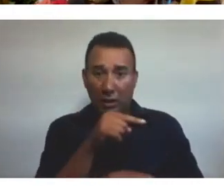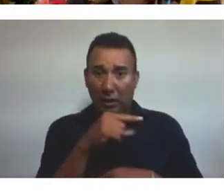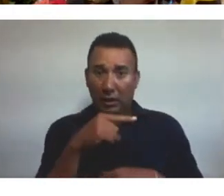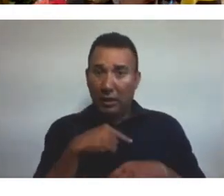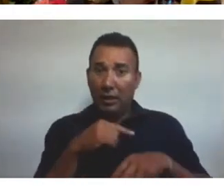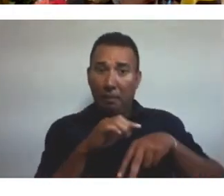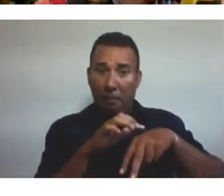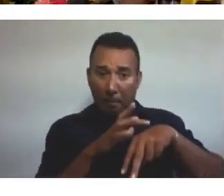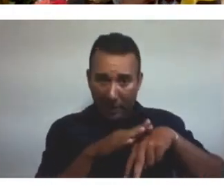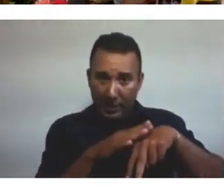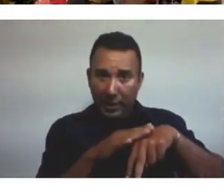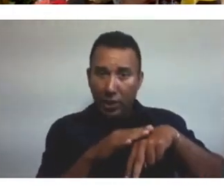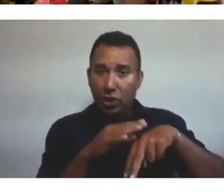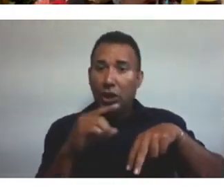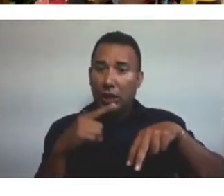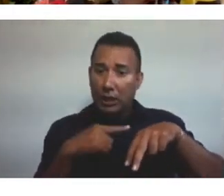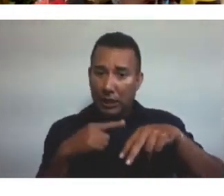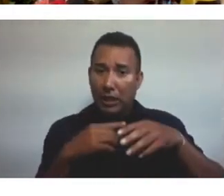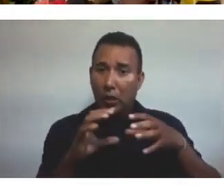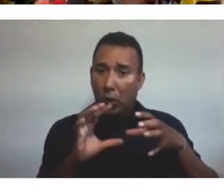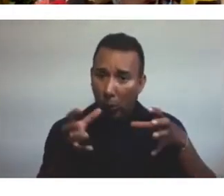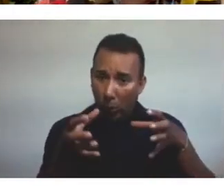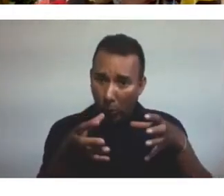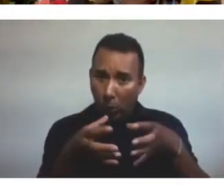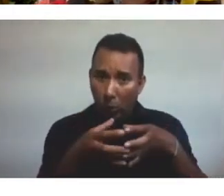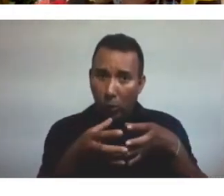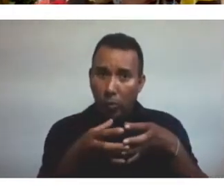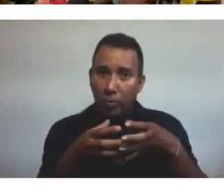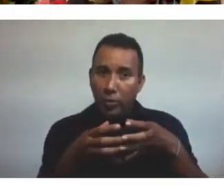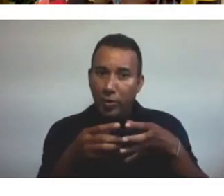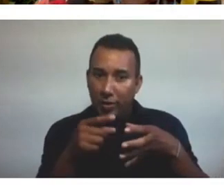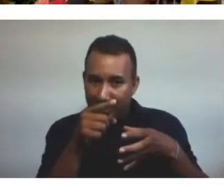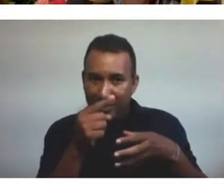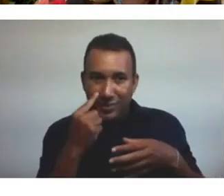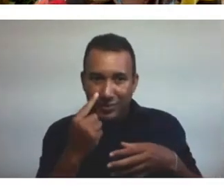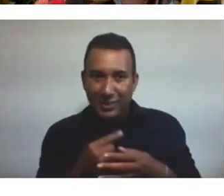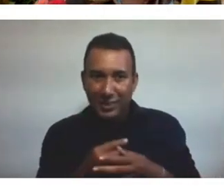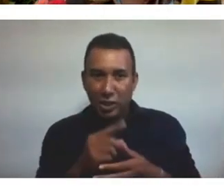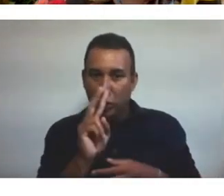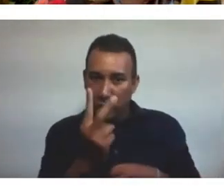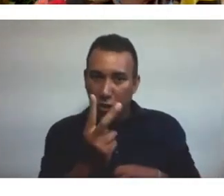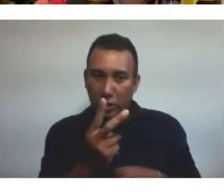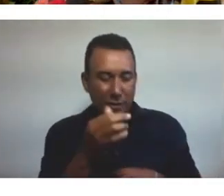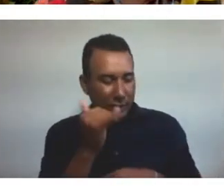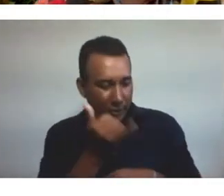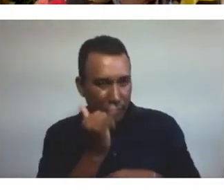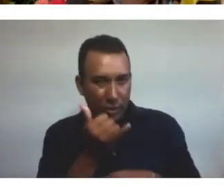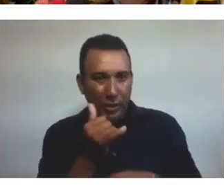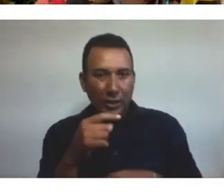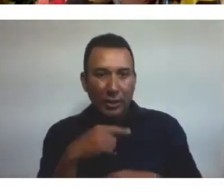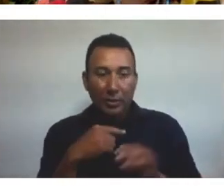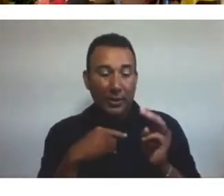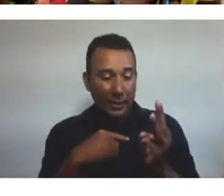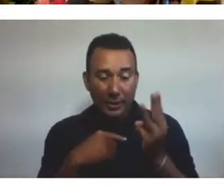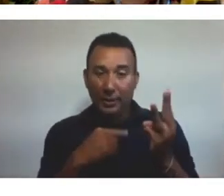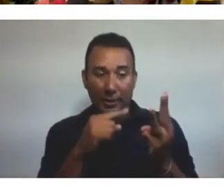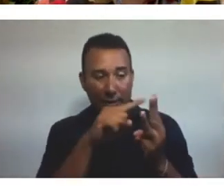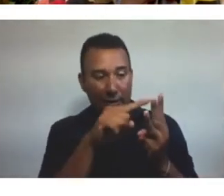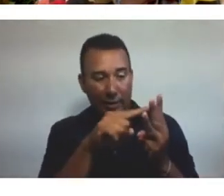um grupinho, né? Um grupinho bem restrito, onde tem 2 contadores de história e 3 pacientes.